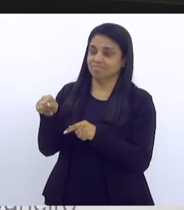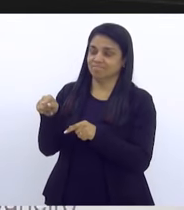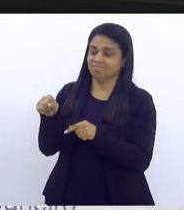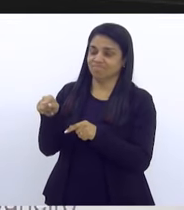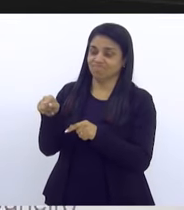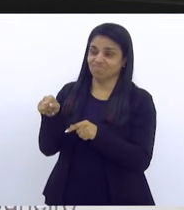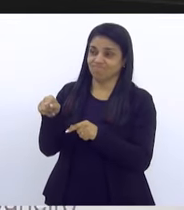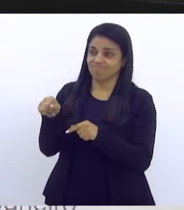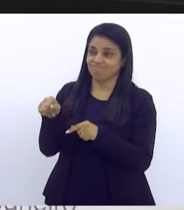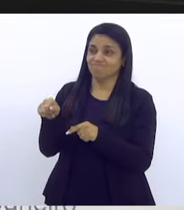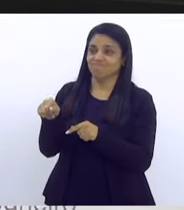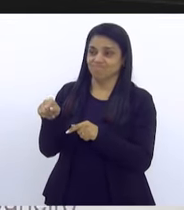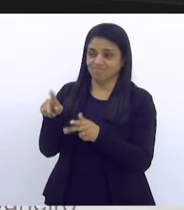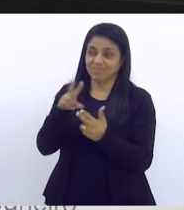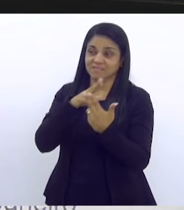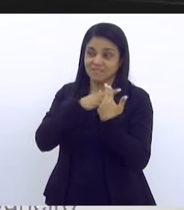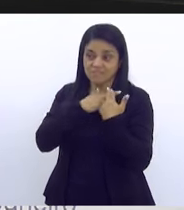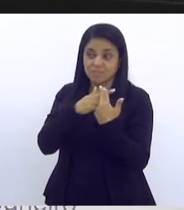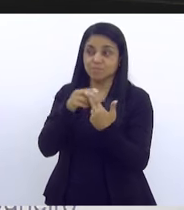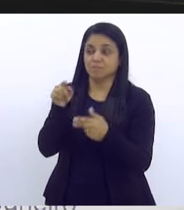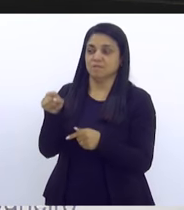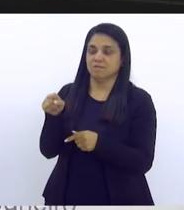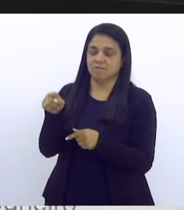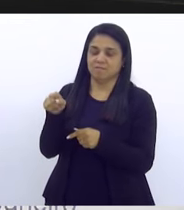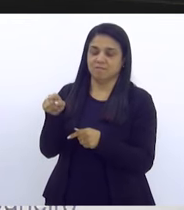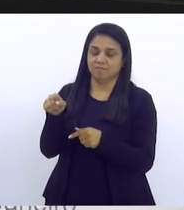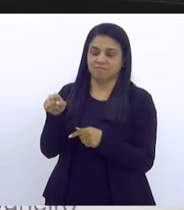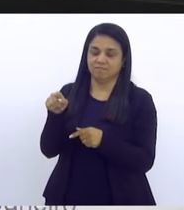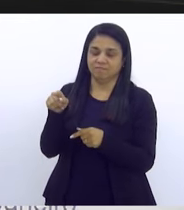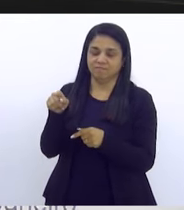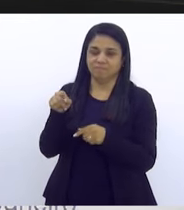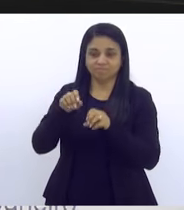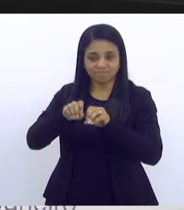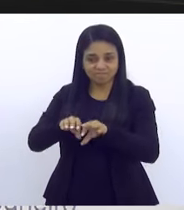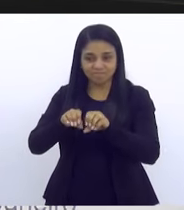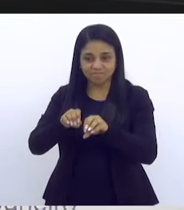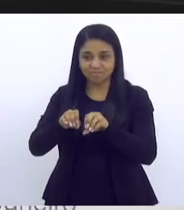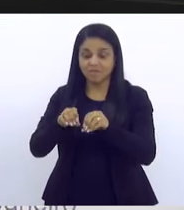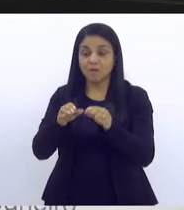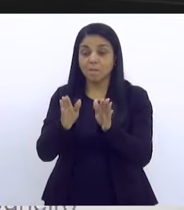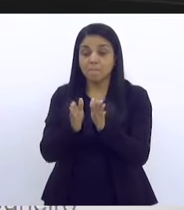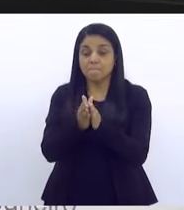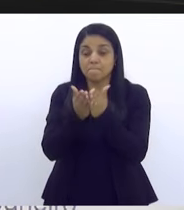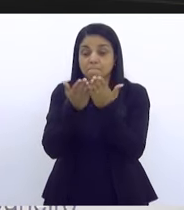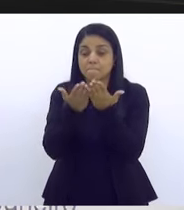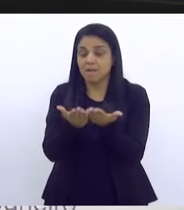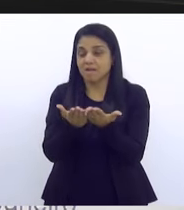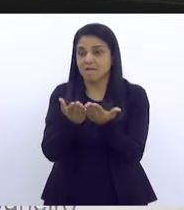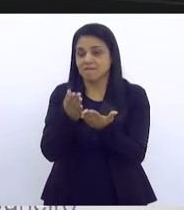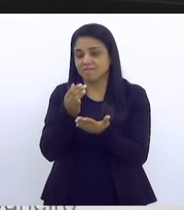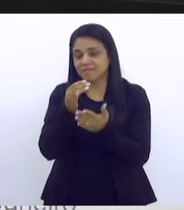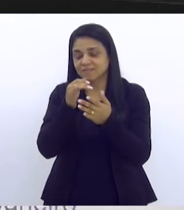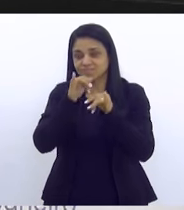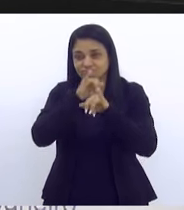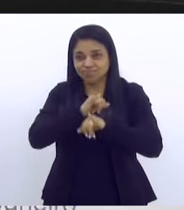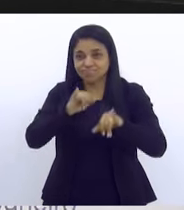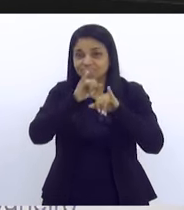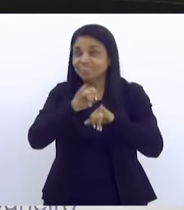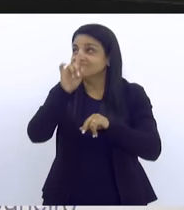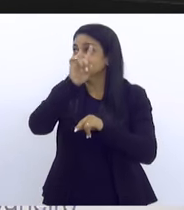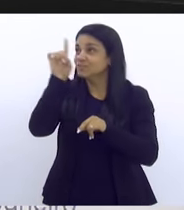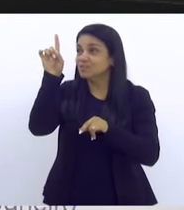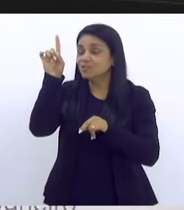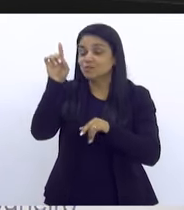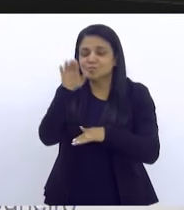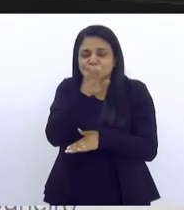tão grande que é justamente levar a palavra para os pequeninos. E é uma coisa